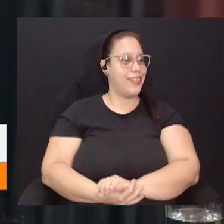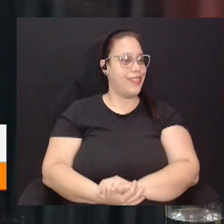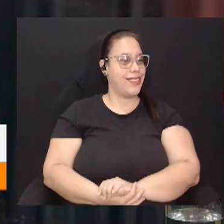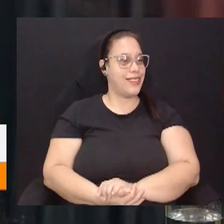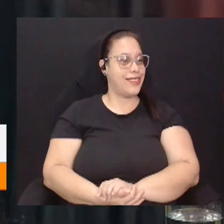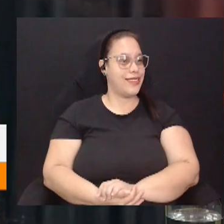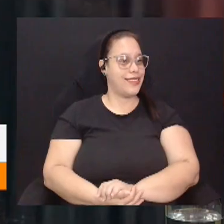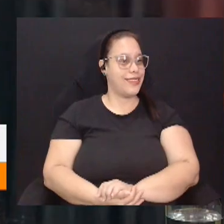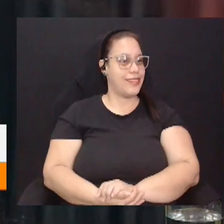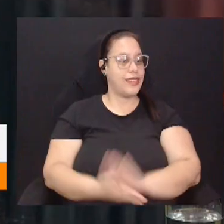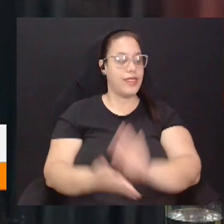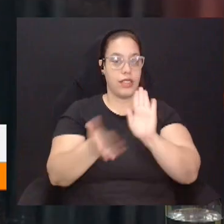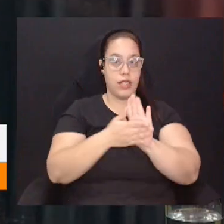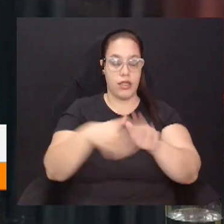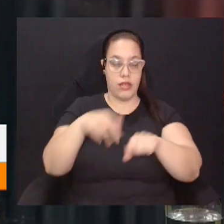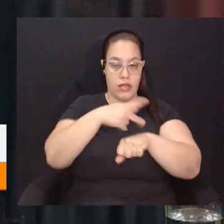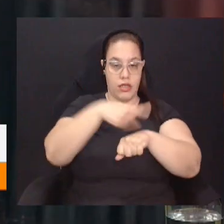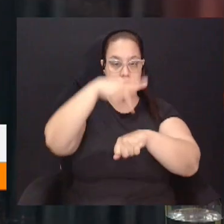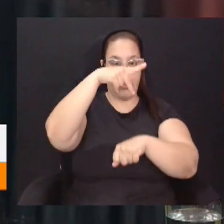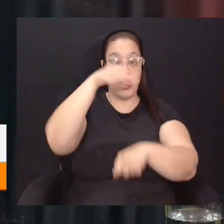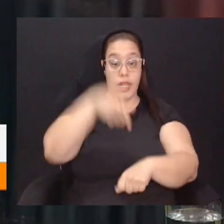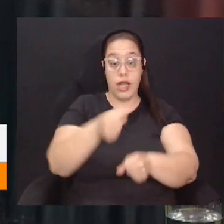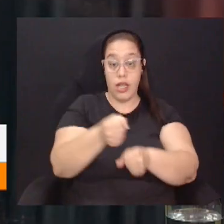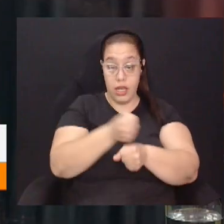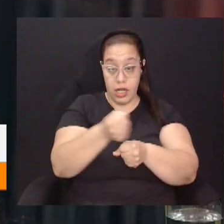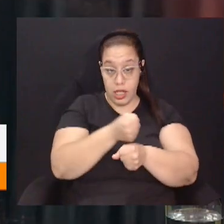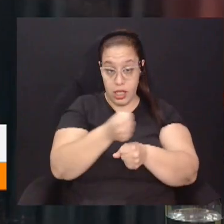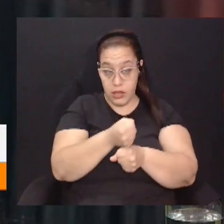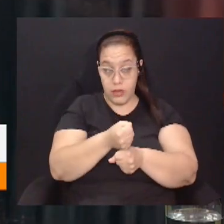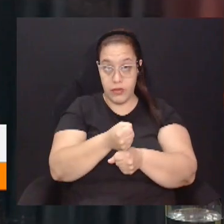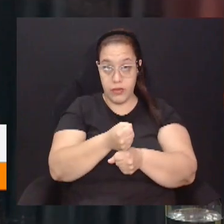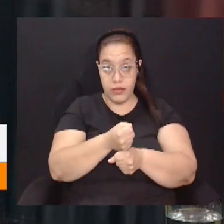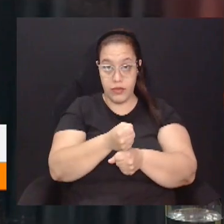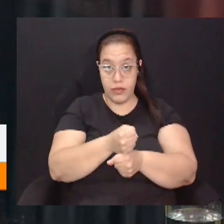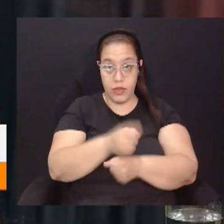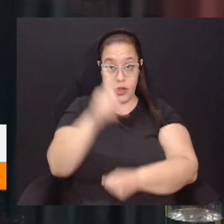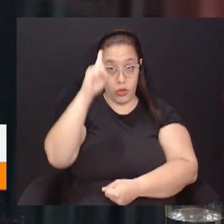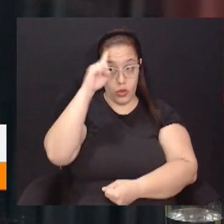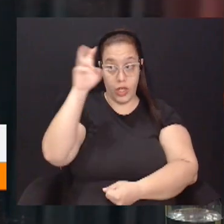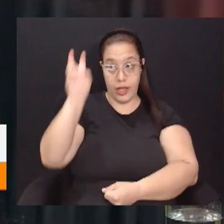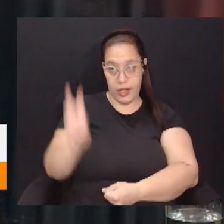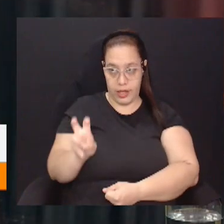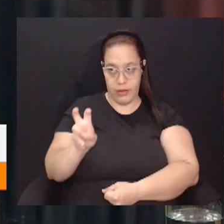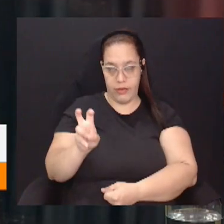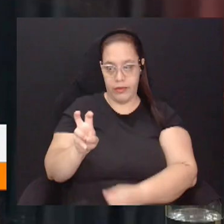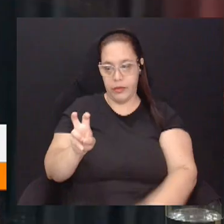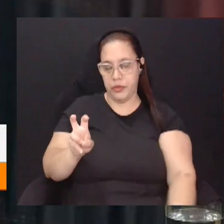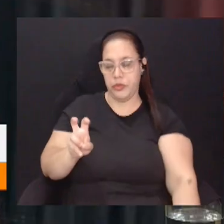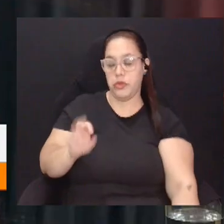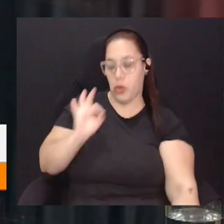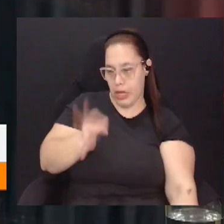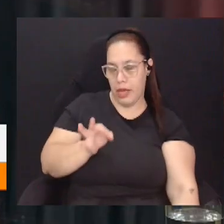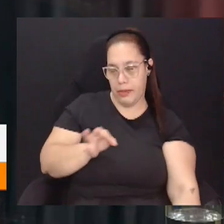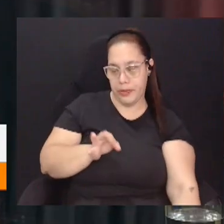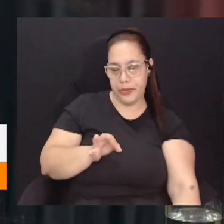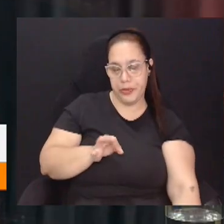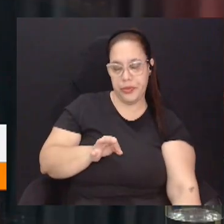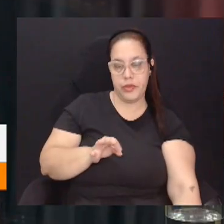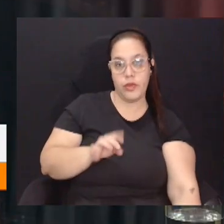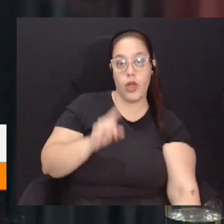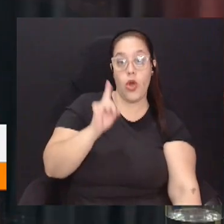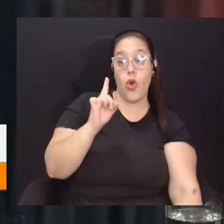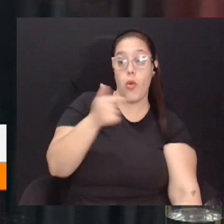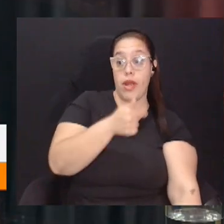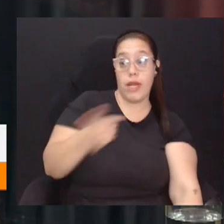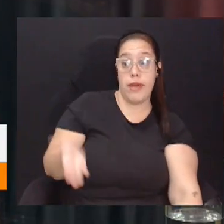a Páscoa. Esse ano, a Páscoa cai no dia 5, Uhum. perfeito? Uma semana antes